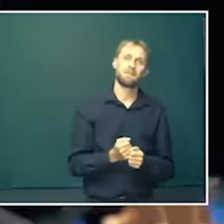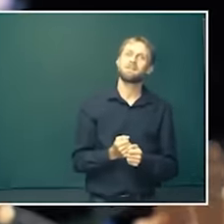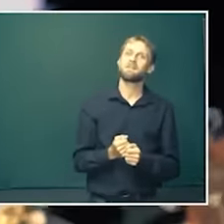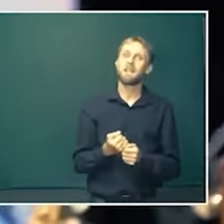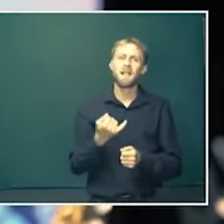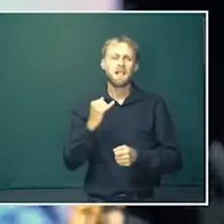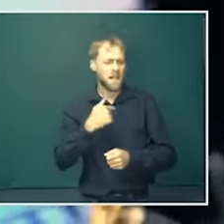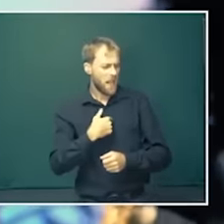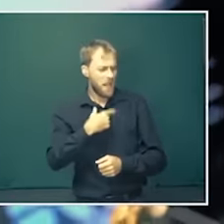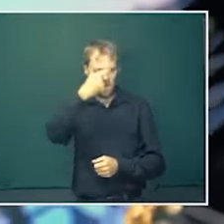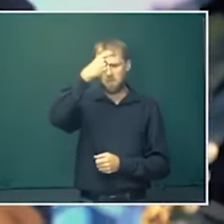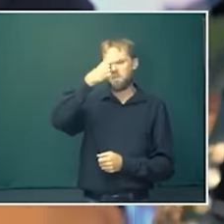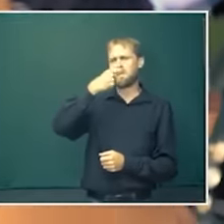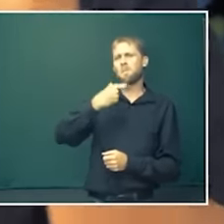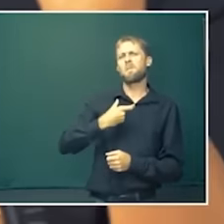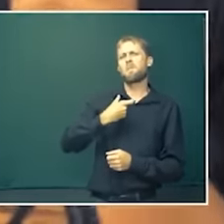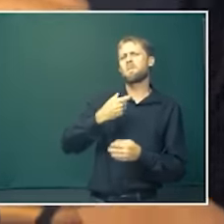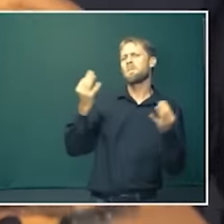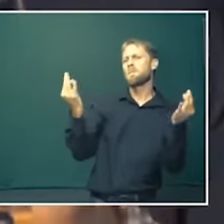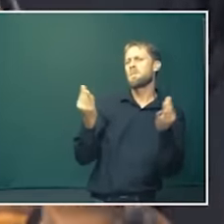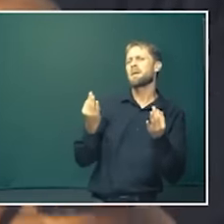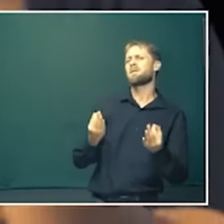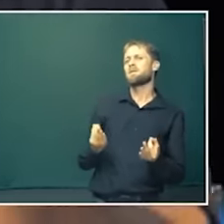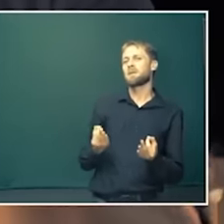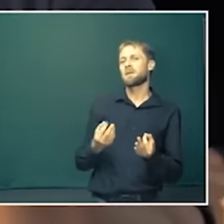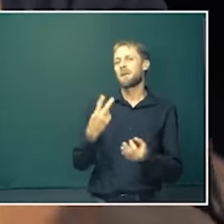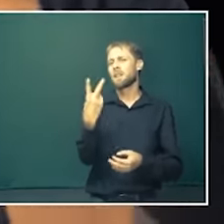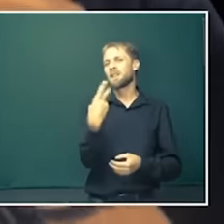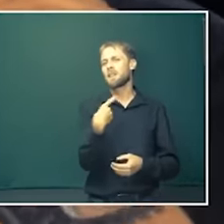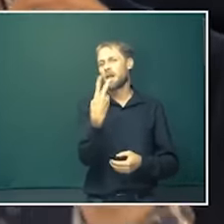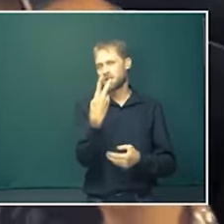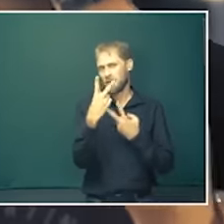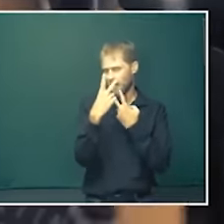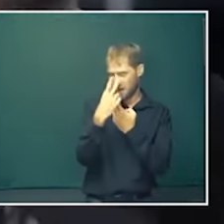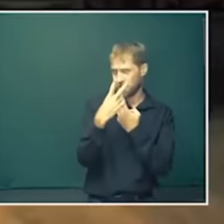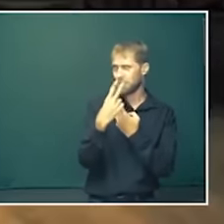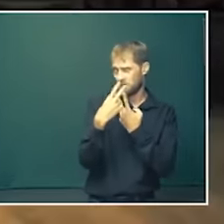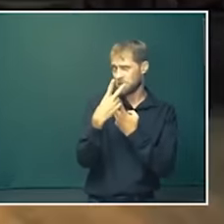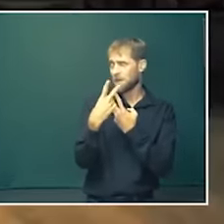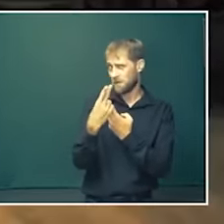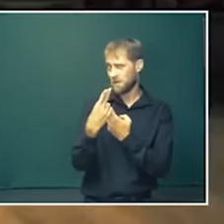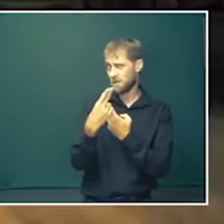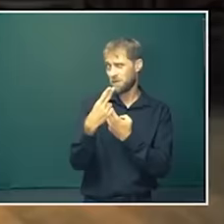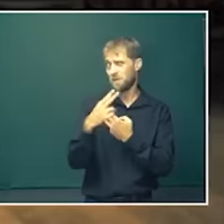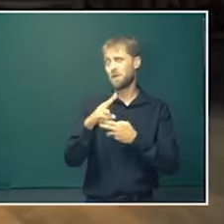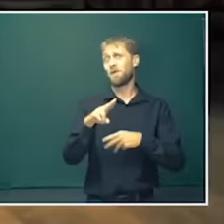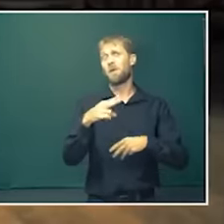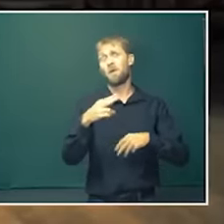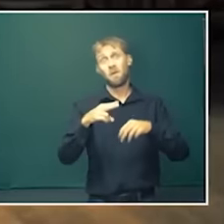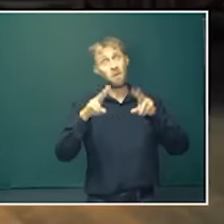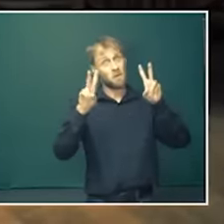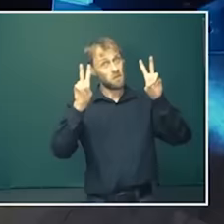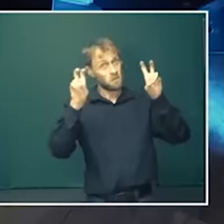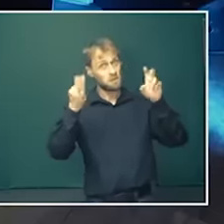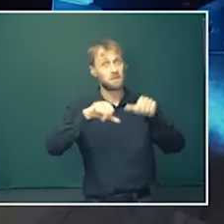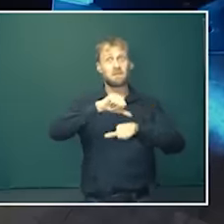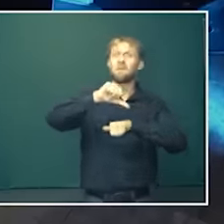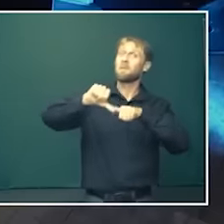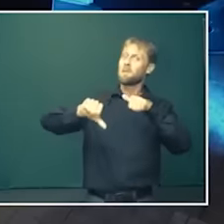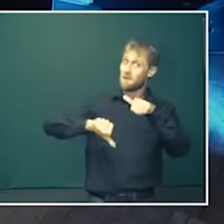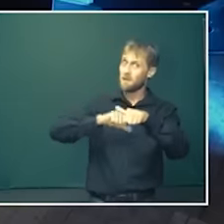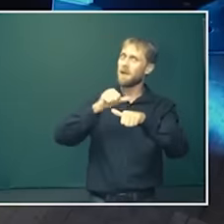Ah, ah, ah, ah. E se eu fosse esse alguém quase perfeito, será que a vida estaria do mesmo jeito? Eu mudaria totalmente seus conceitos e